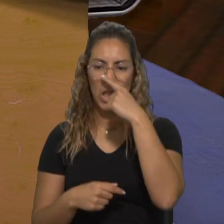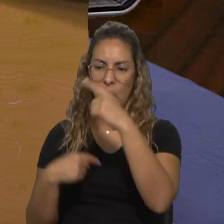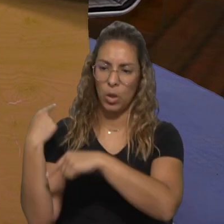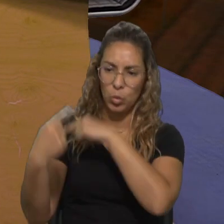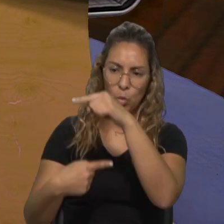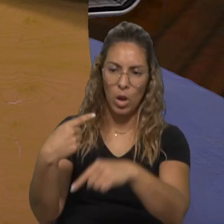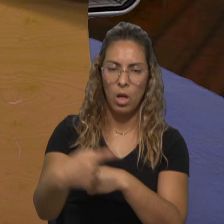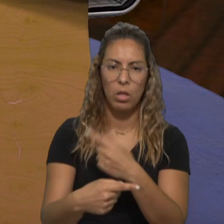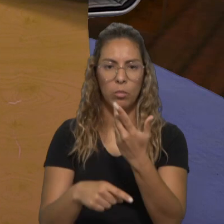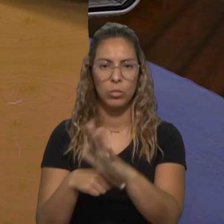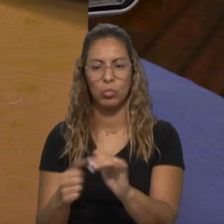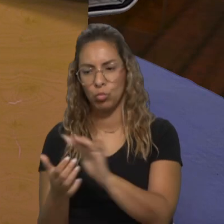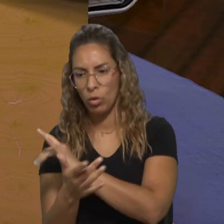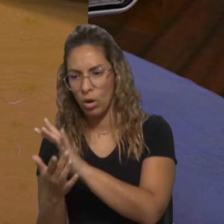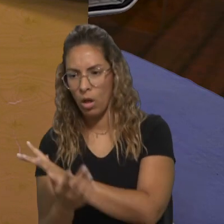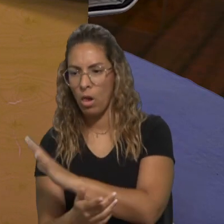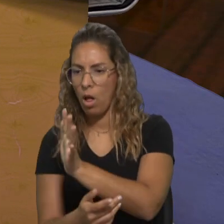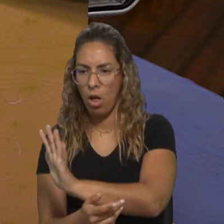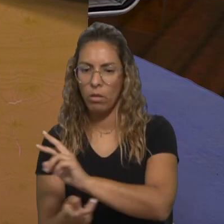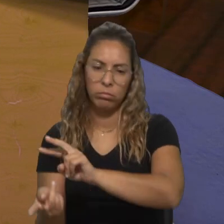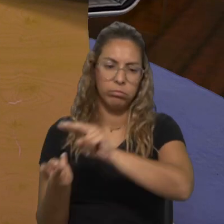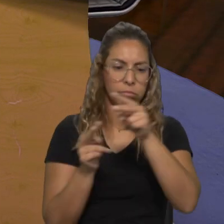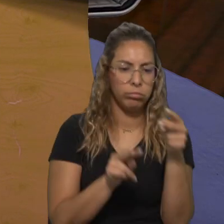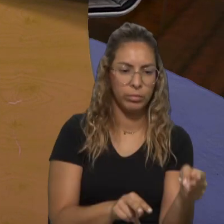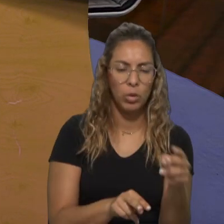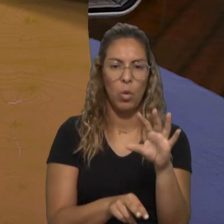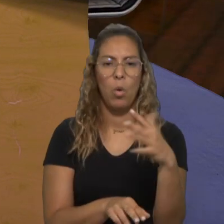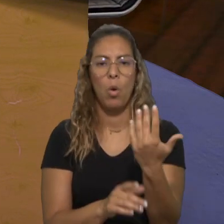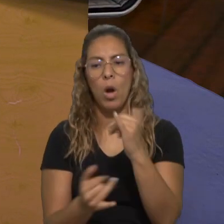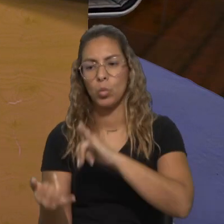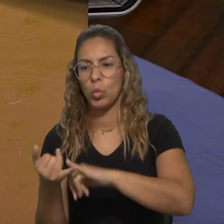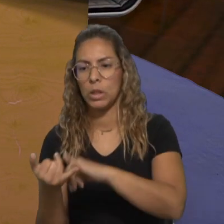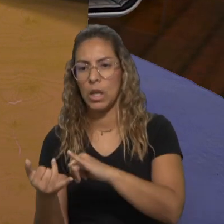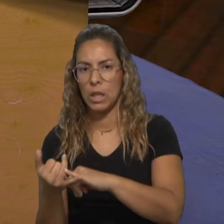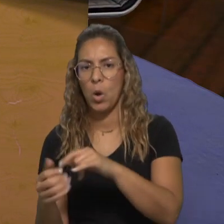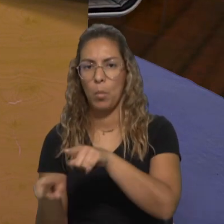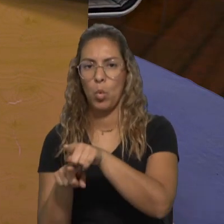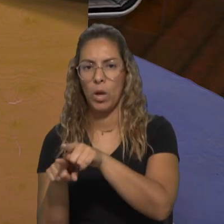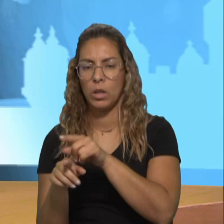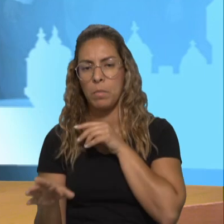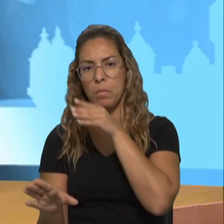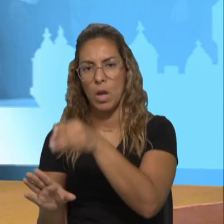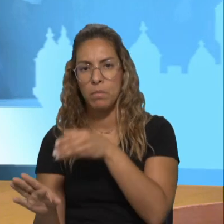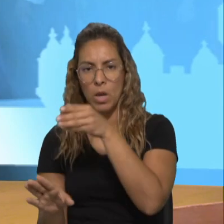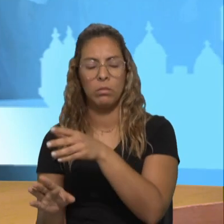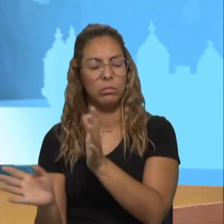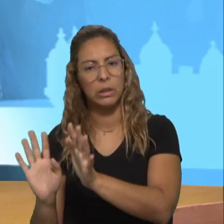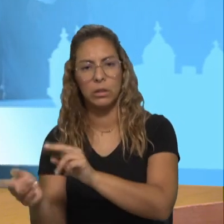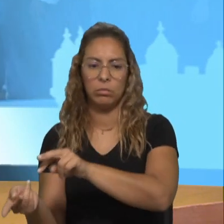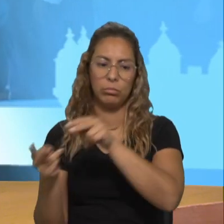como, sei lá, os jornais ou até mesmo as ditas associações mais políticas, para serem